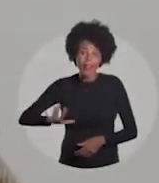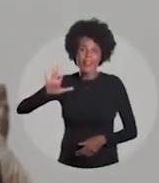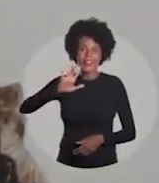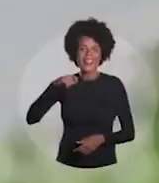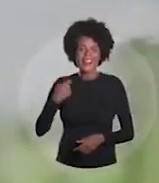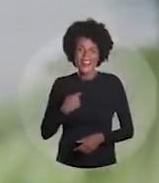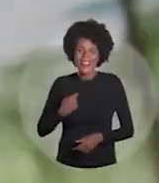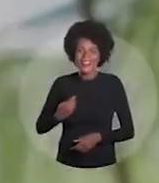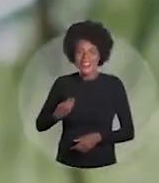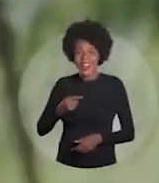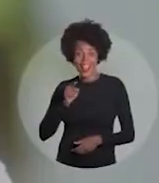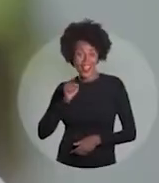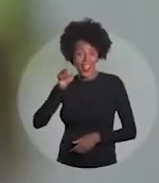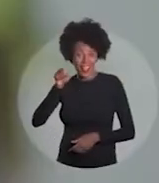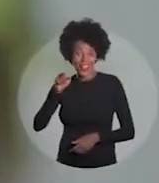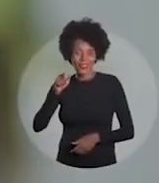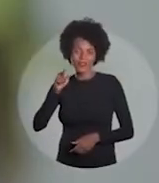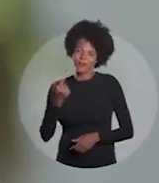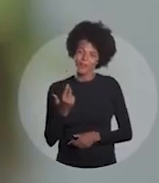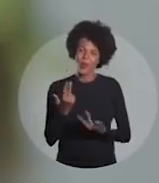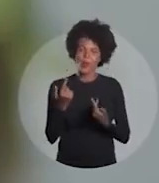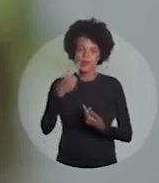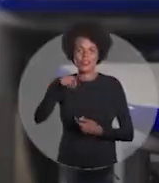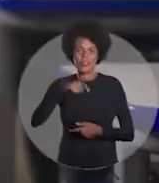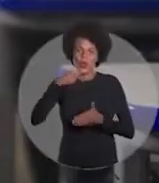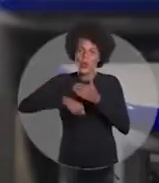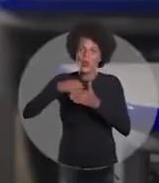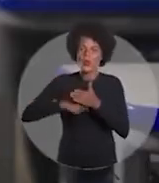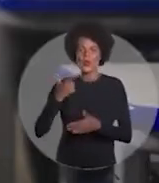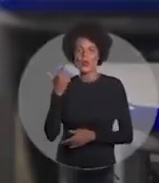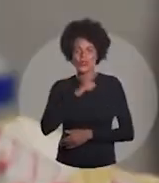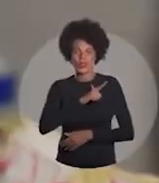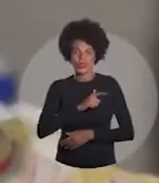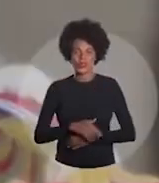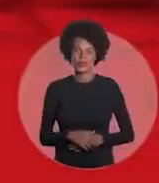estar lá é um de vocês. Um lutador, um vencedor.